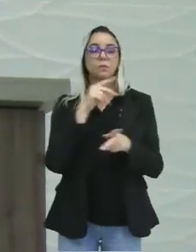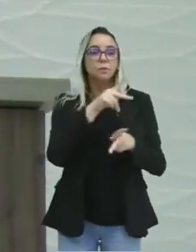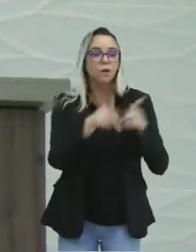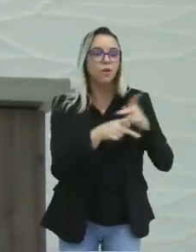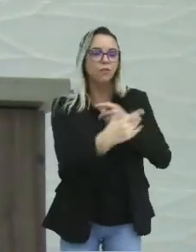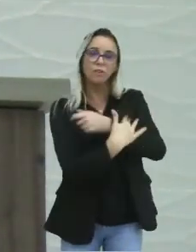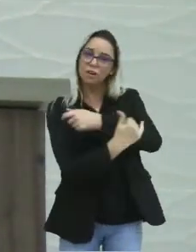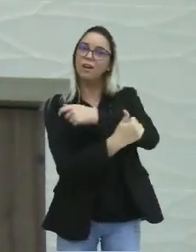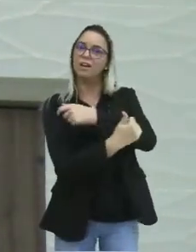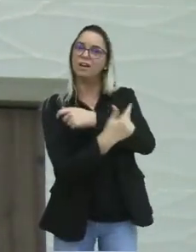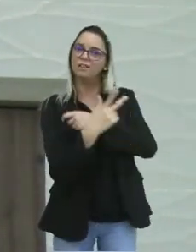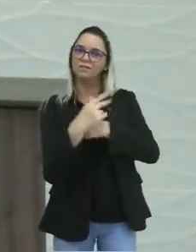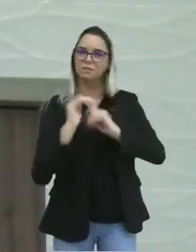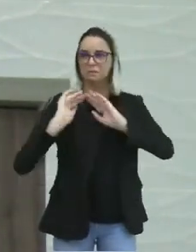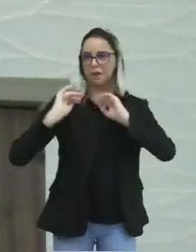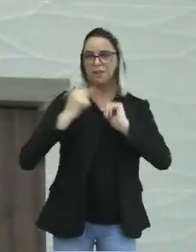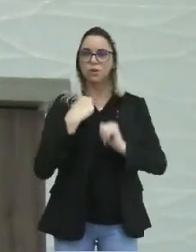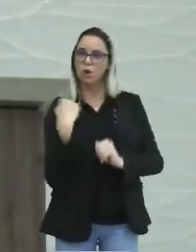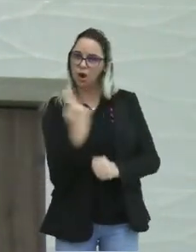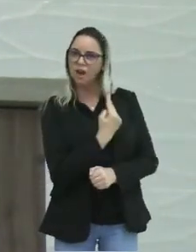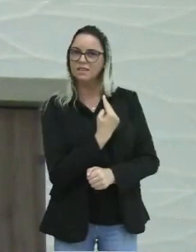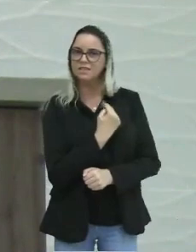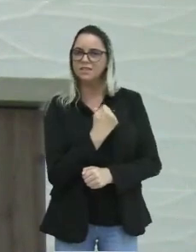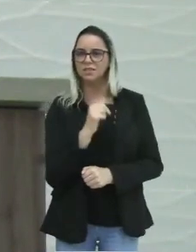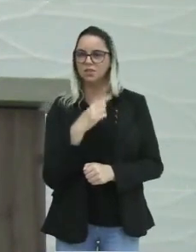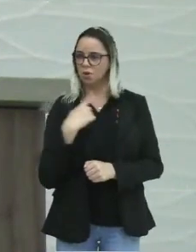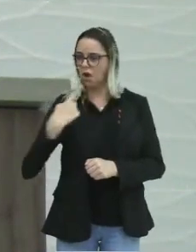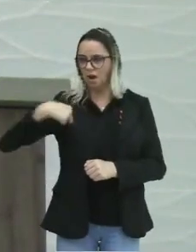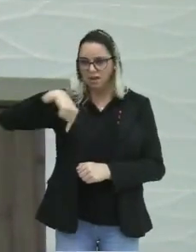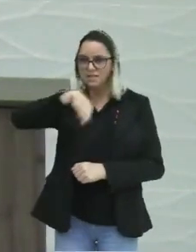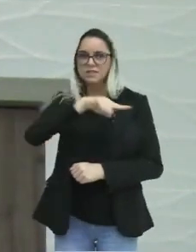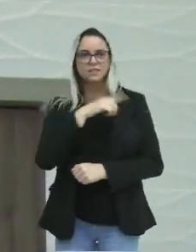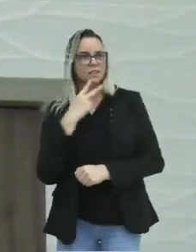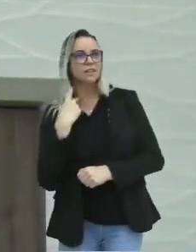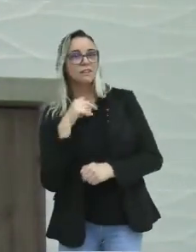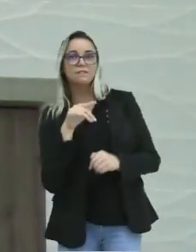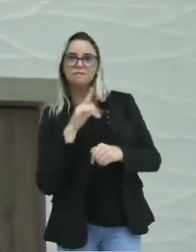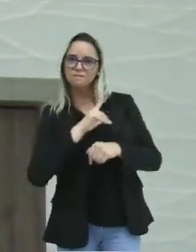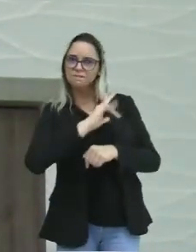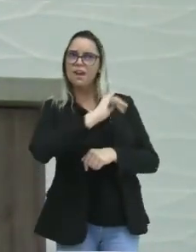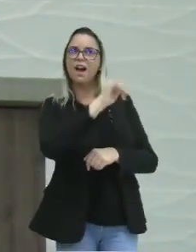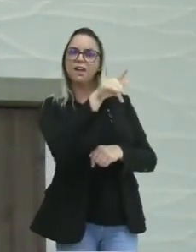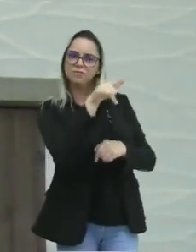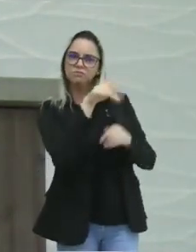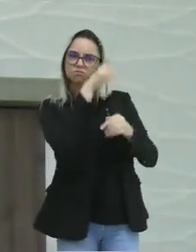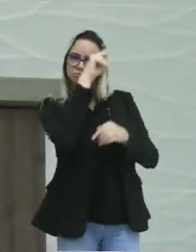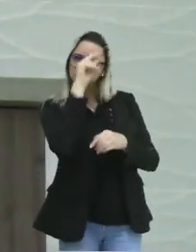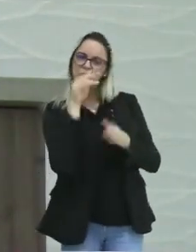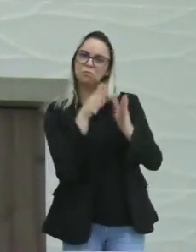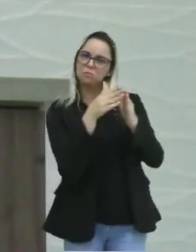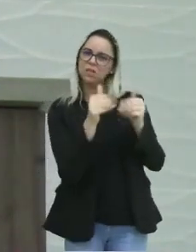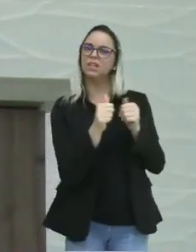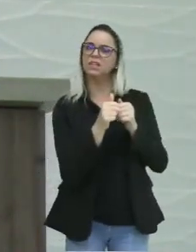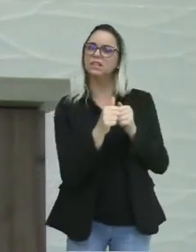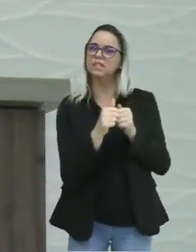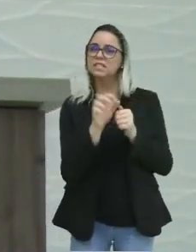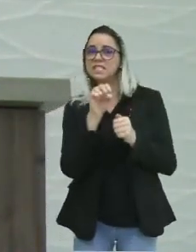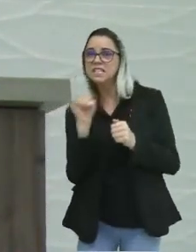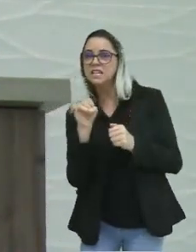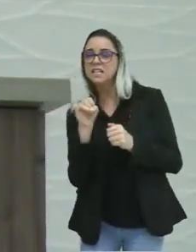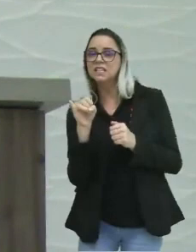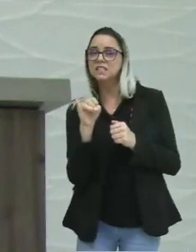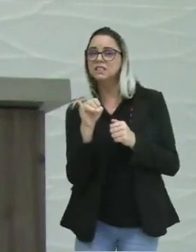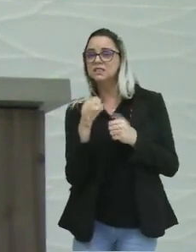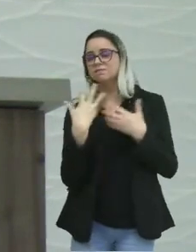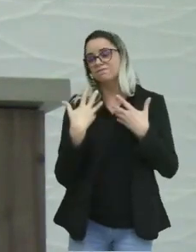vai pedir ao município, né, ao gestor do município. E, não sendo atendido, quem está fazendo é Zé